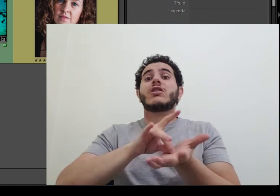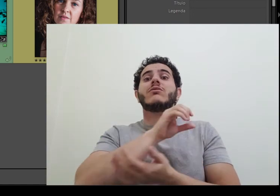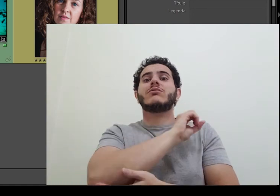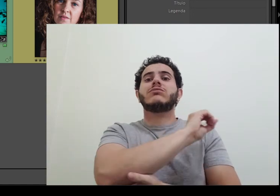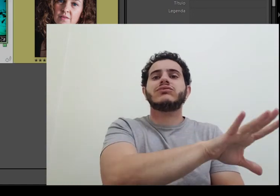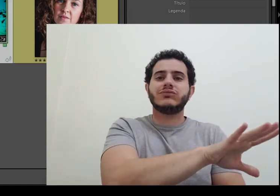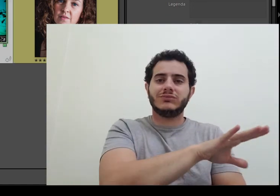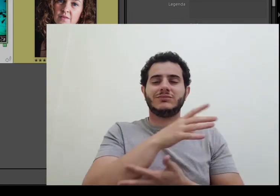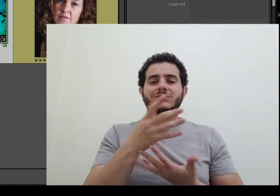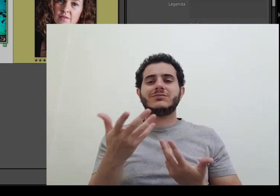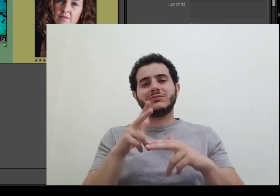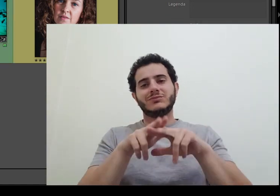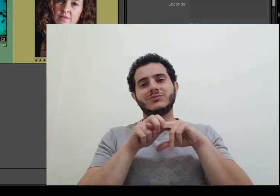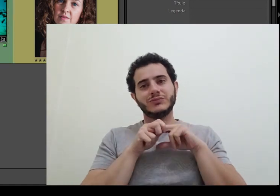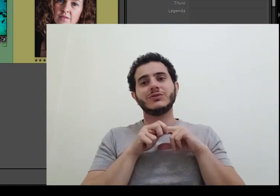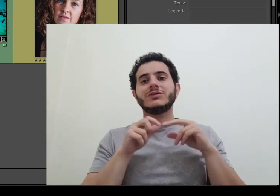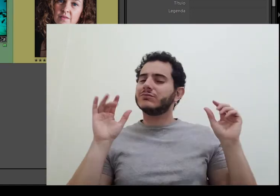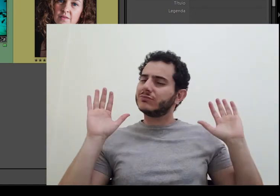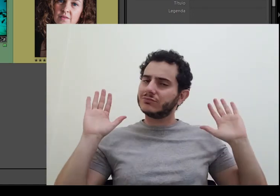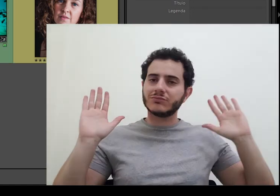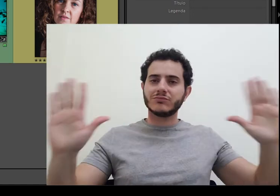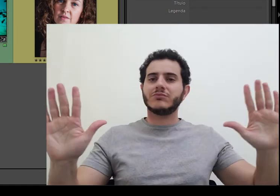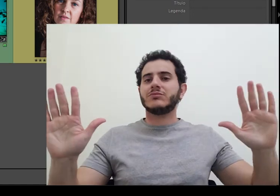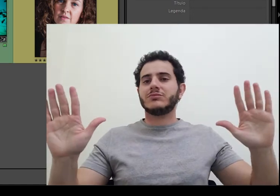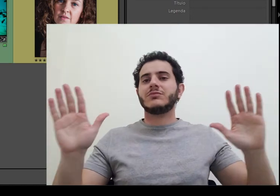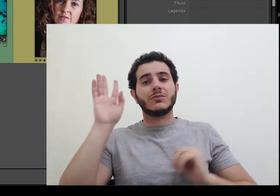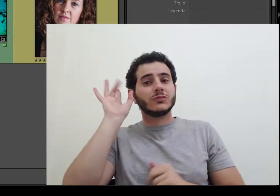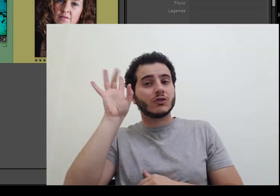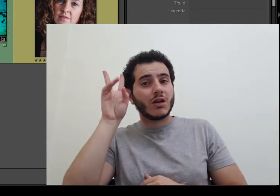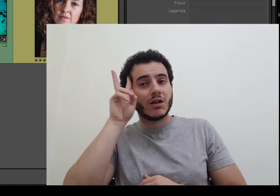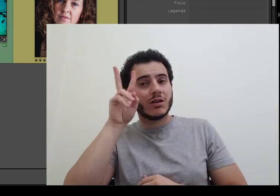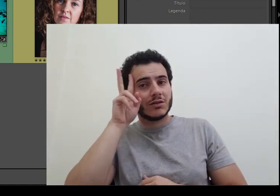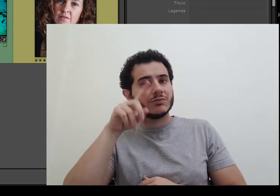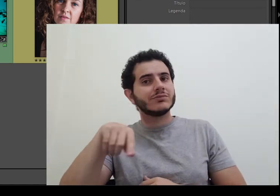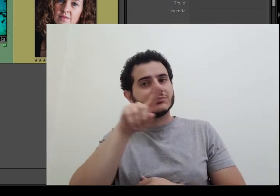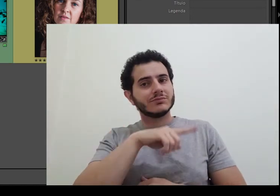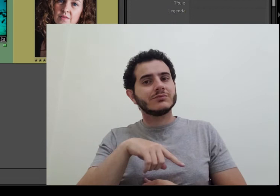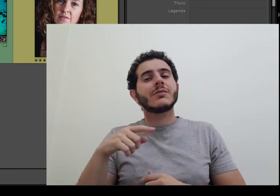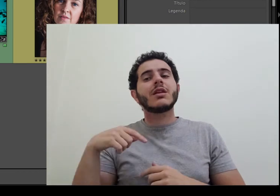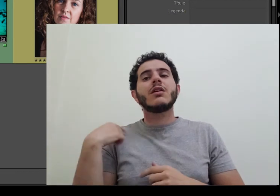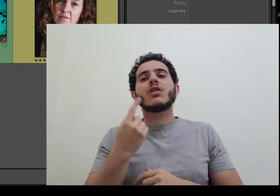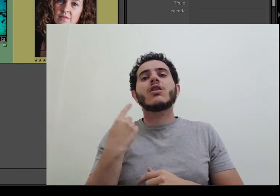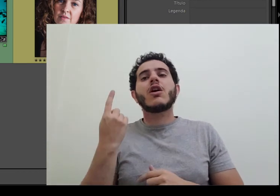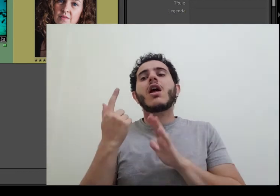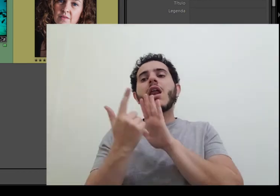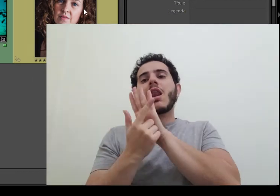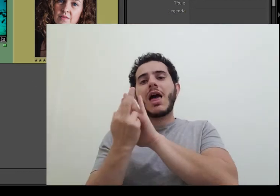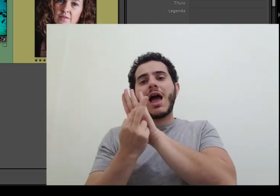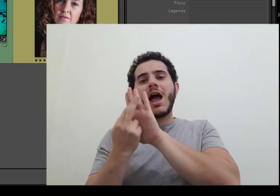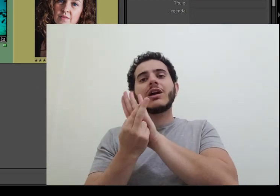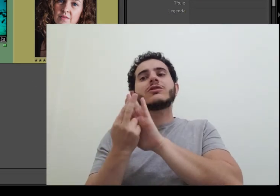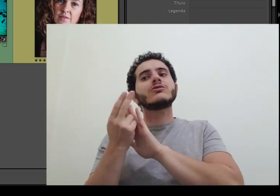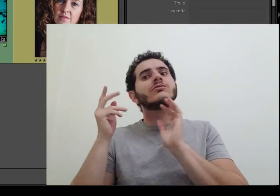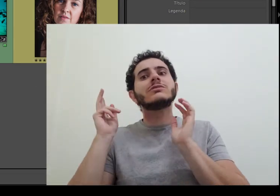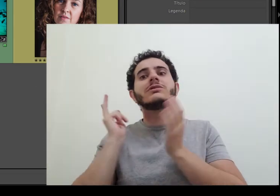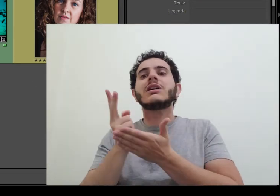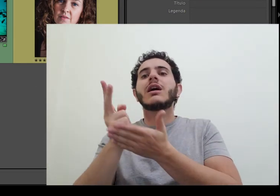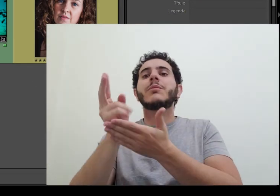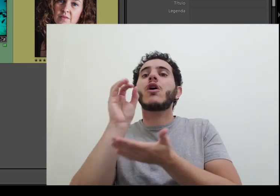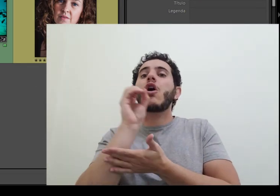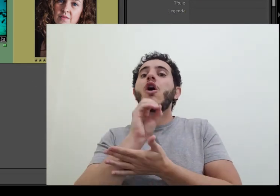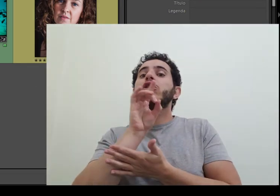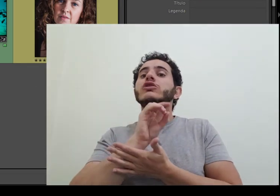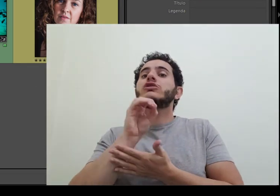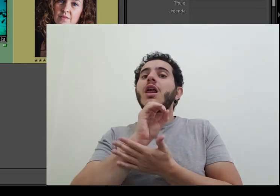não destrutivo de foto, é o tratamento não destrutivo de foto. Então a gente trabalha com a foto sem mexer no arquivo